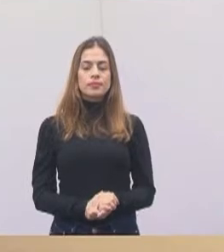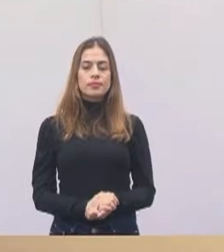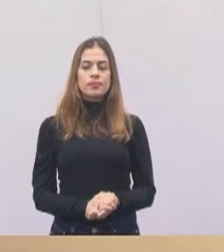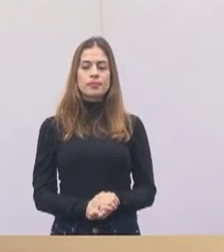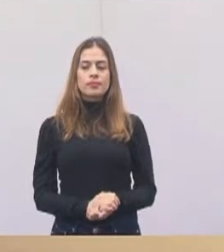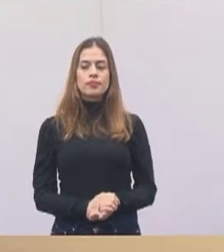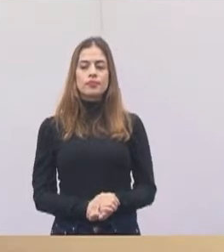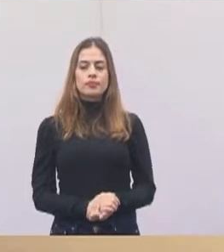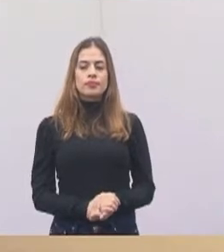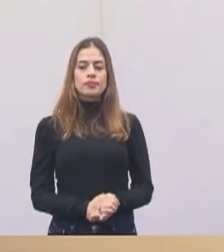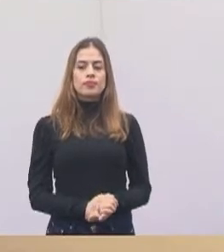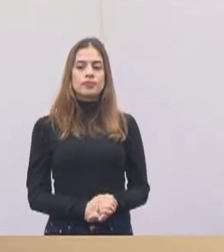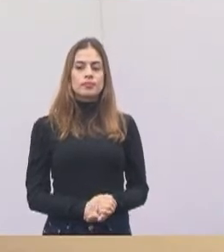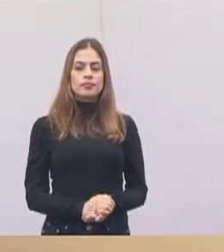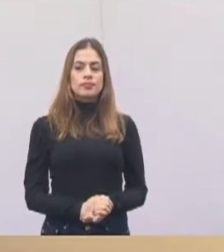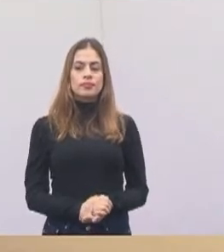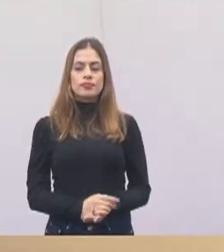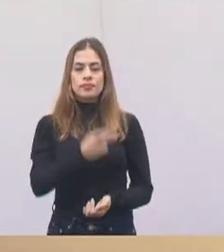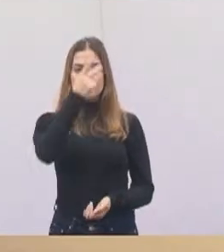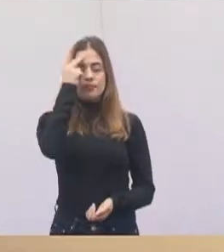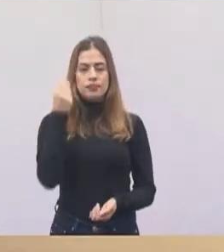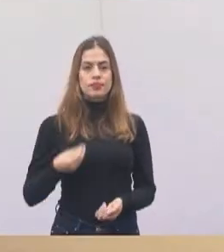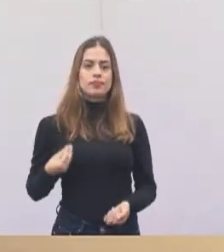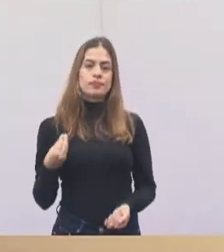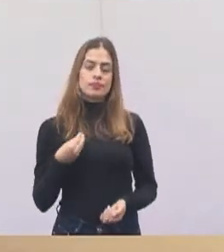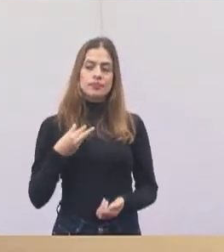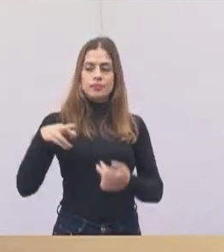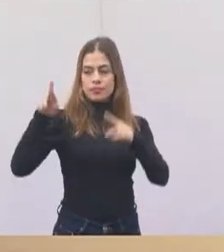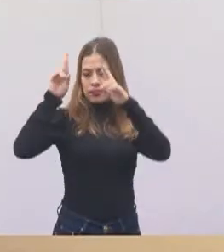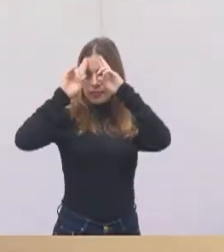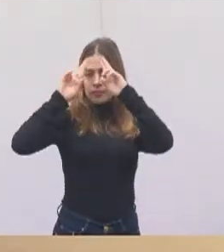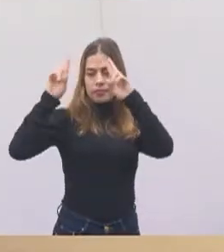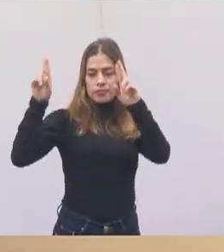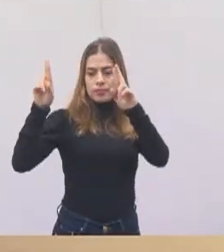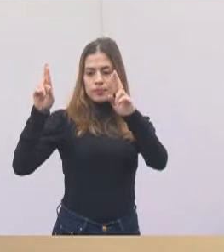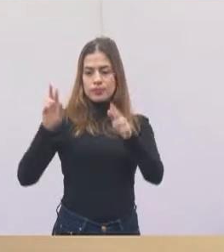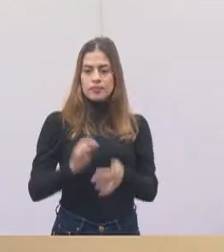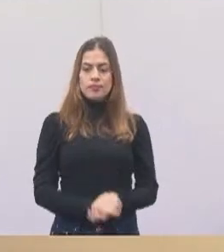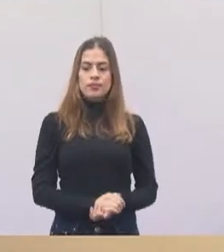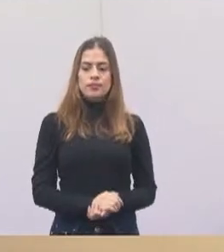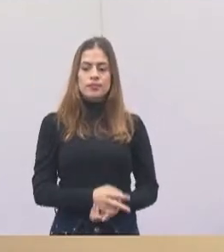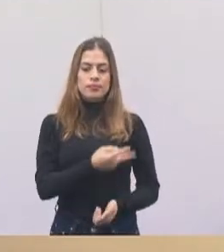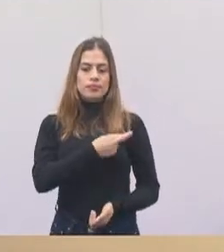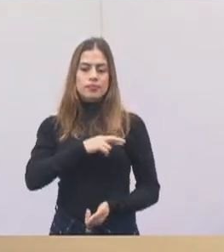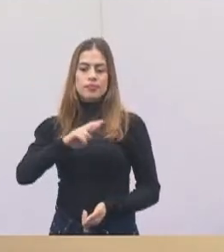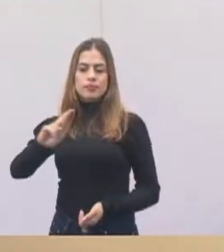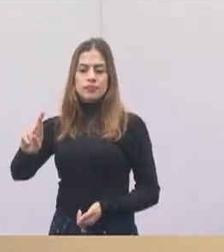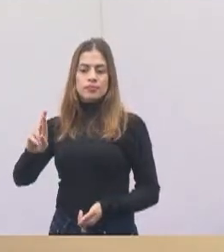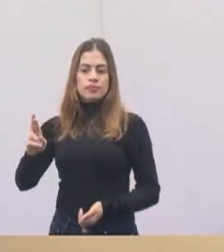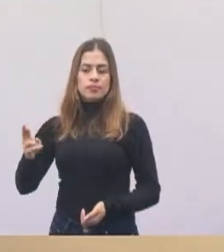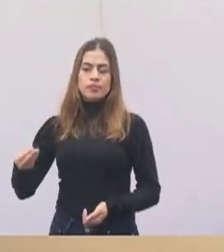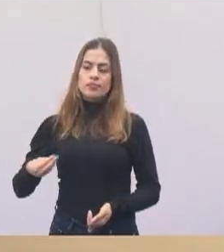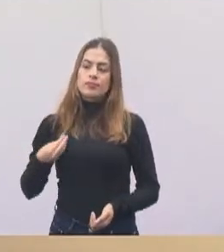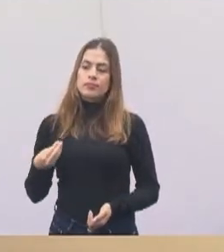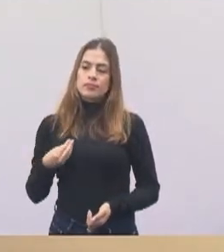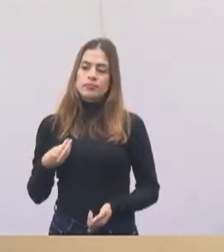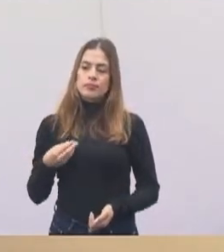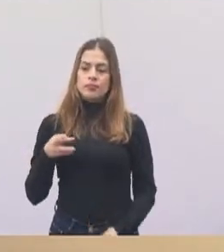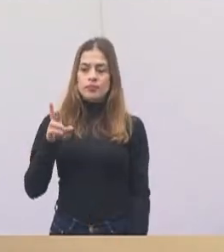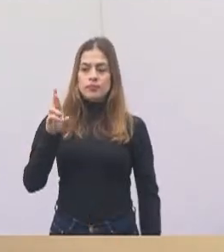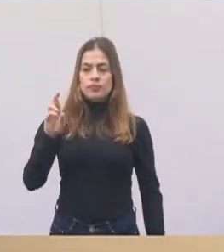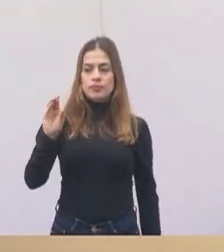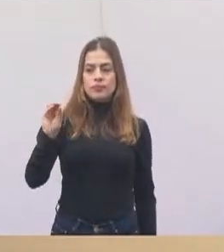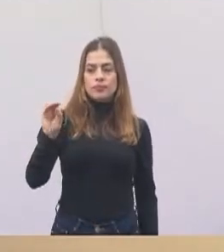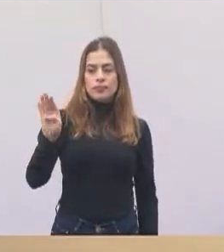Uma pessoa, um munícipe que a gente respeita na parte religiosa, que está aqui presente hoje, que é o Roberto,